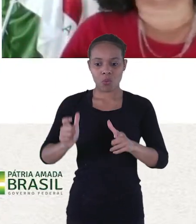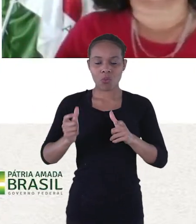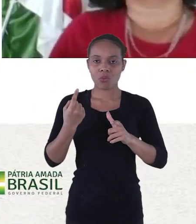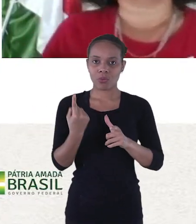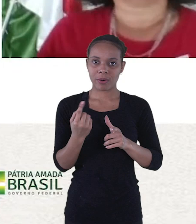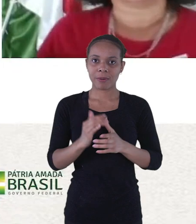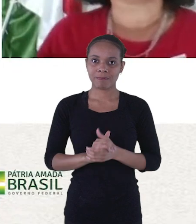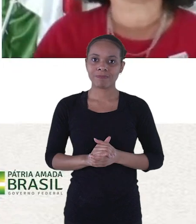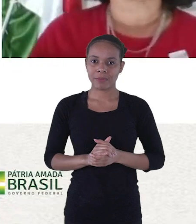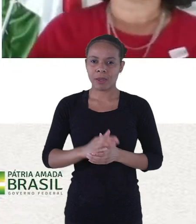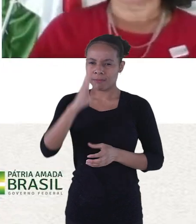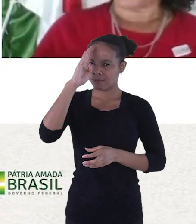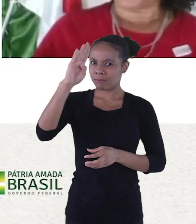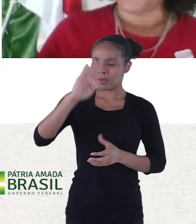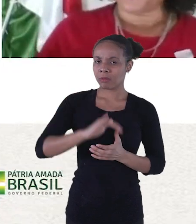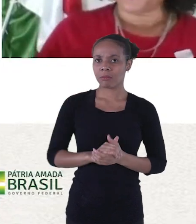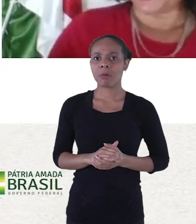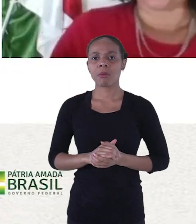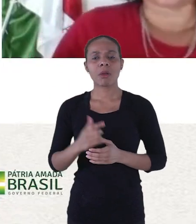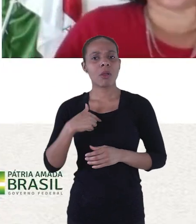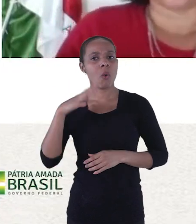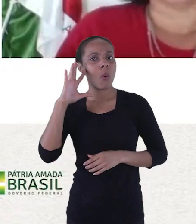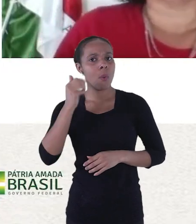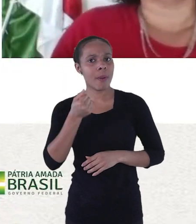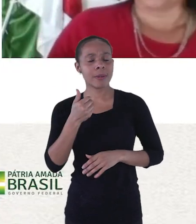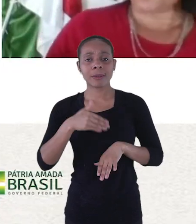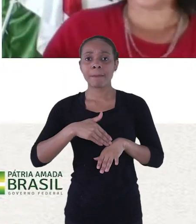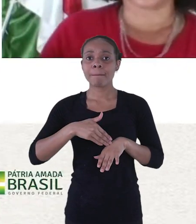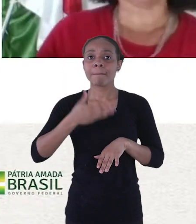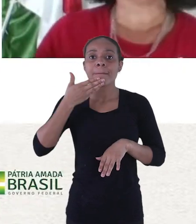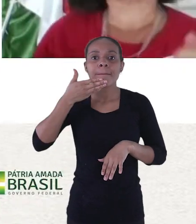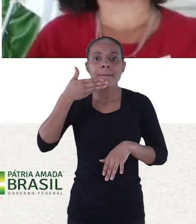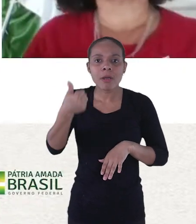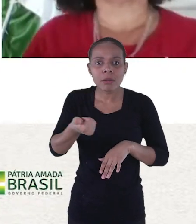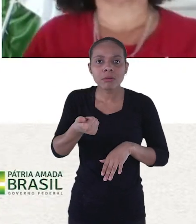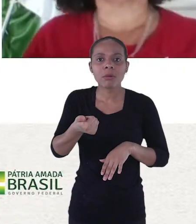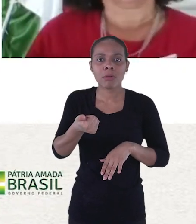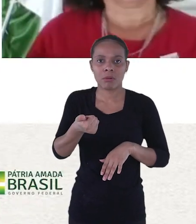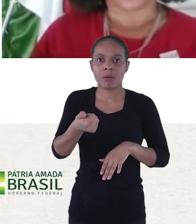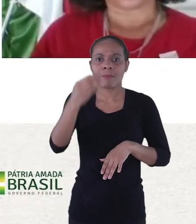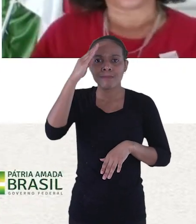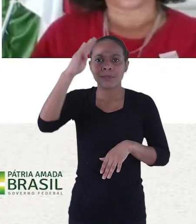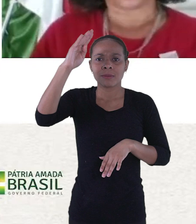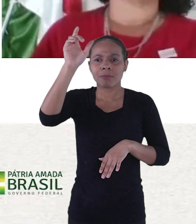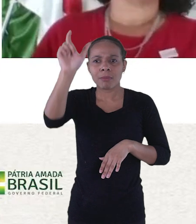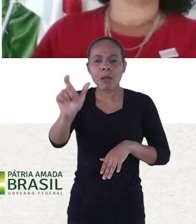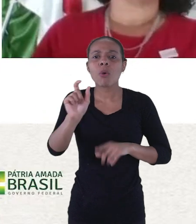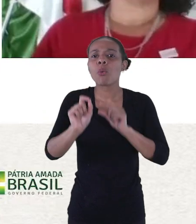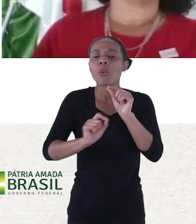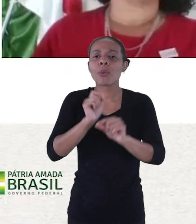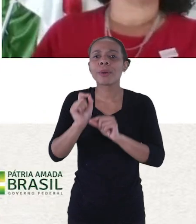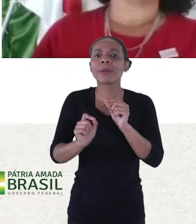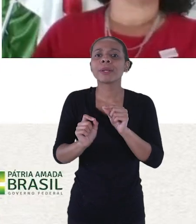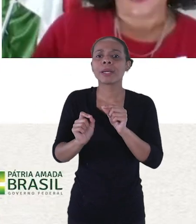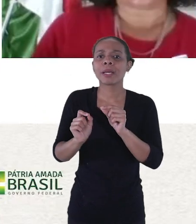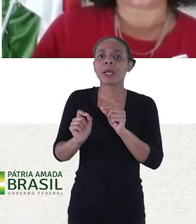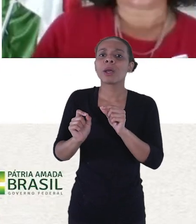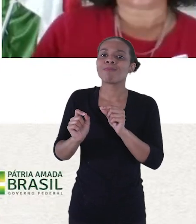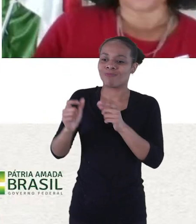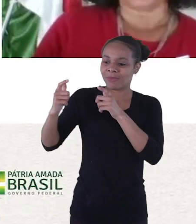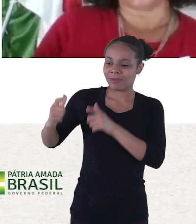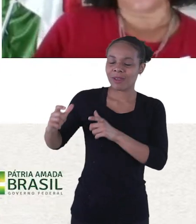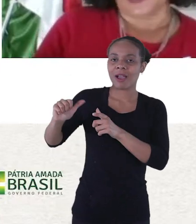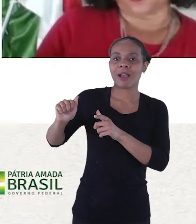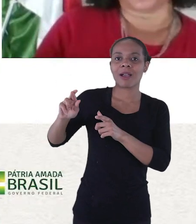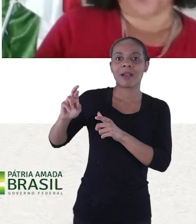tão prioritária. Eu acho que mais prioritário para a Carolina hoje é isso que eu acho que o Fli Araxá está fazendo.